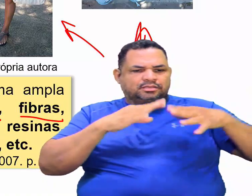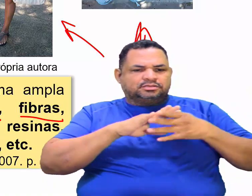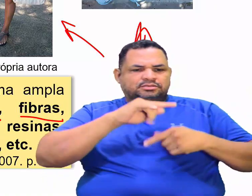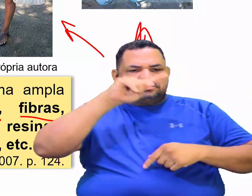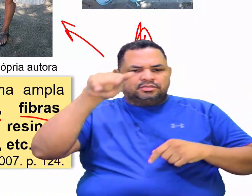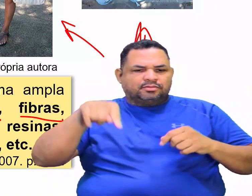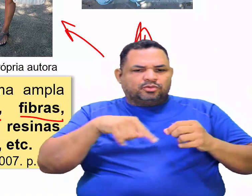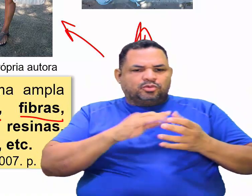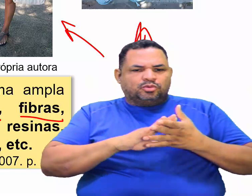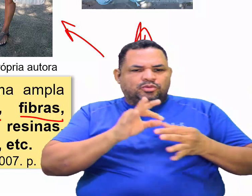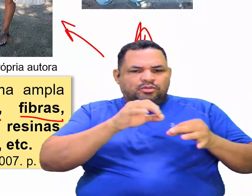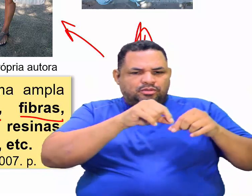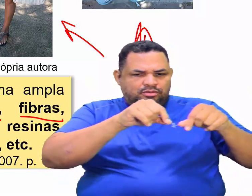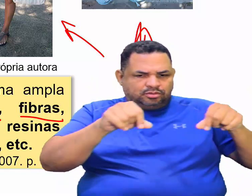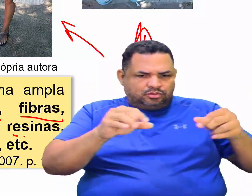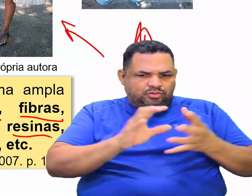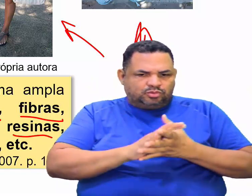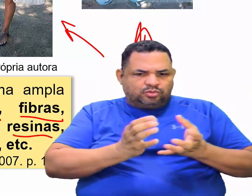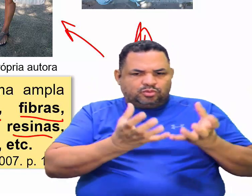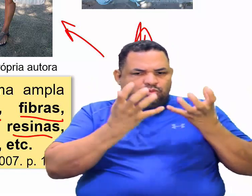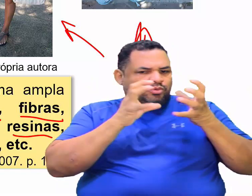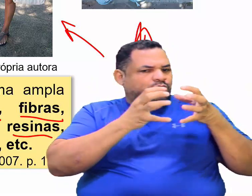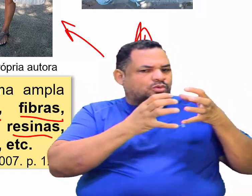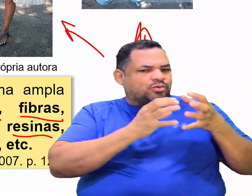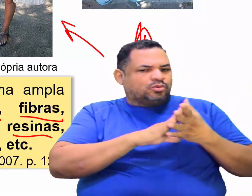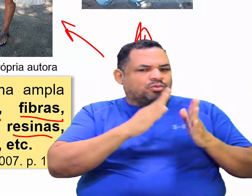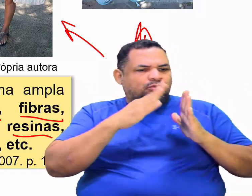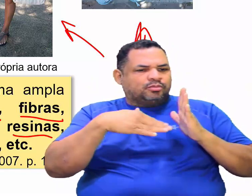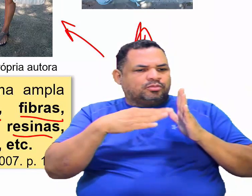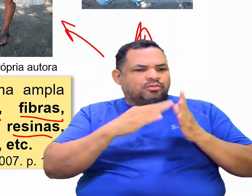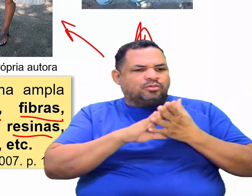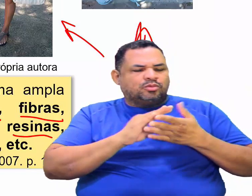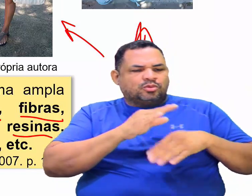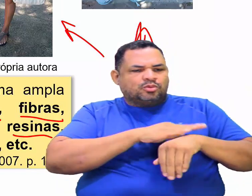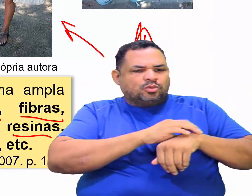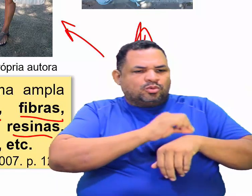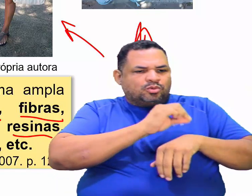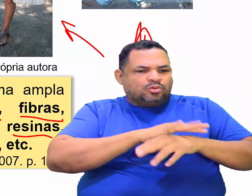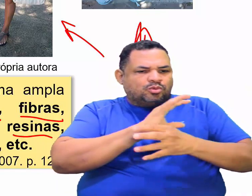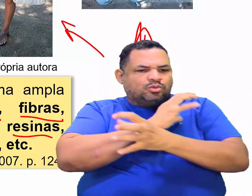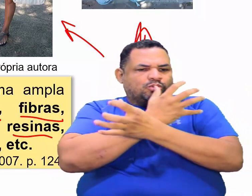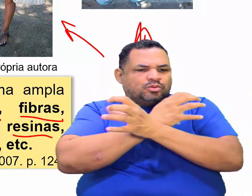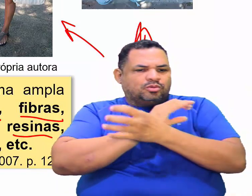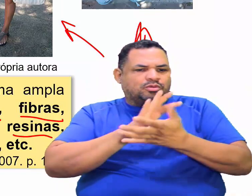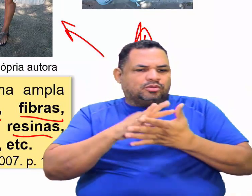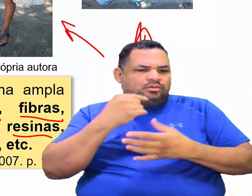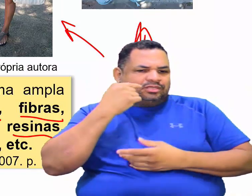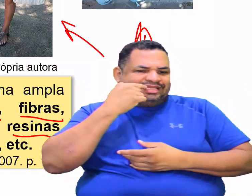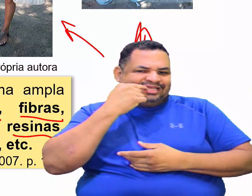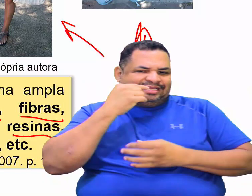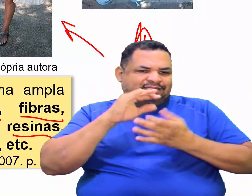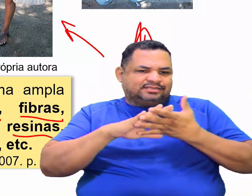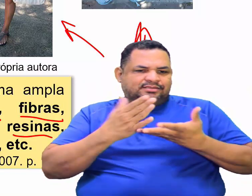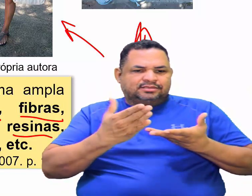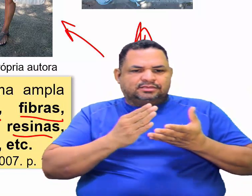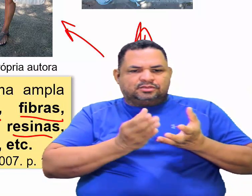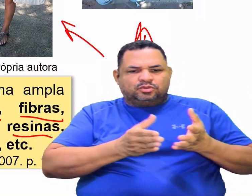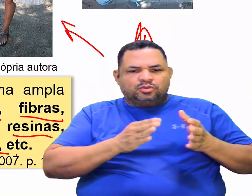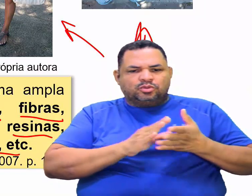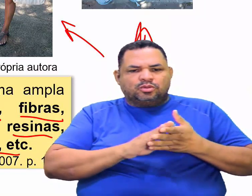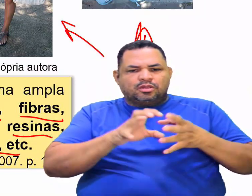cipós sementes cocos resinas couros ossos dentes Conchas